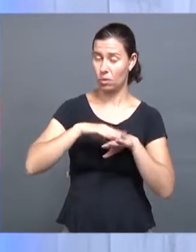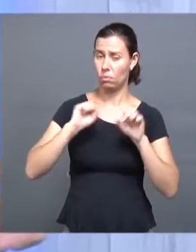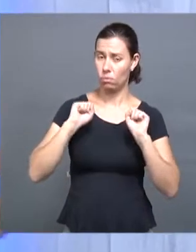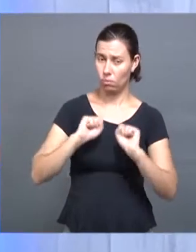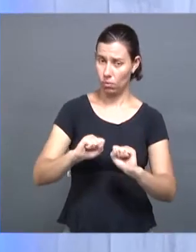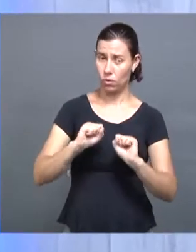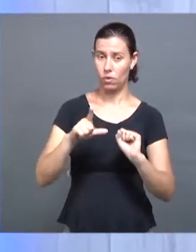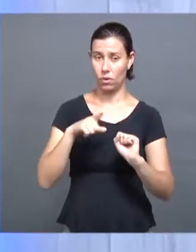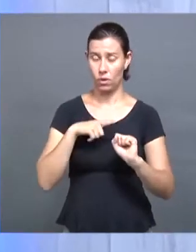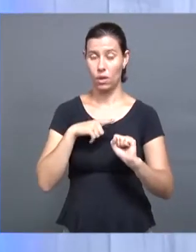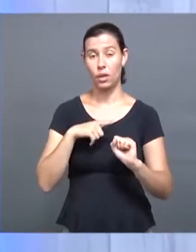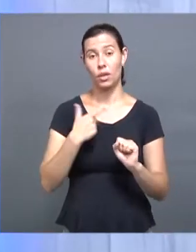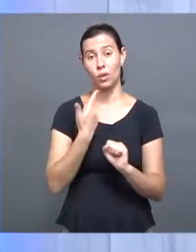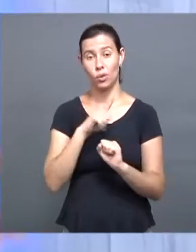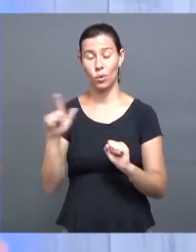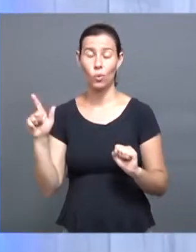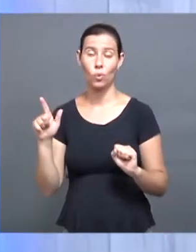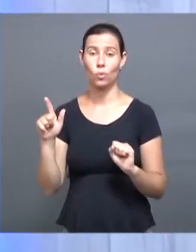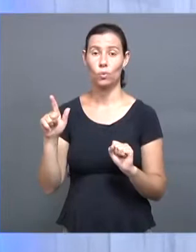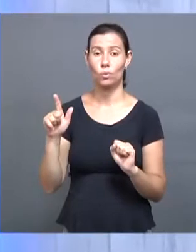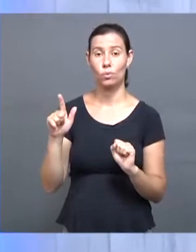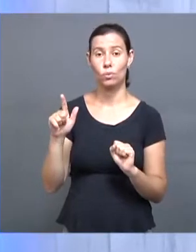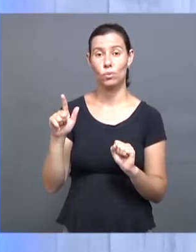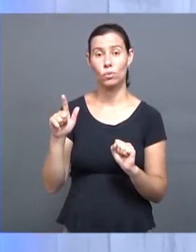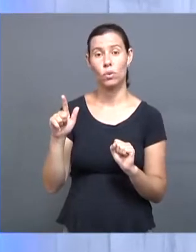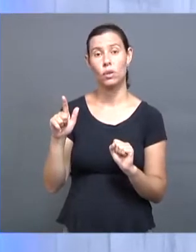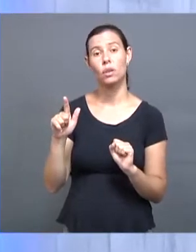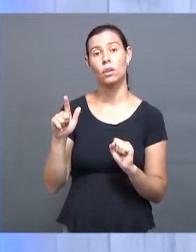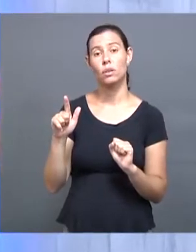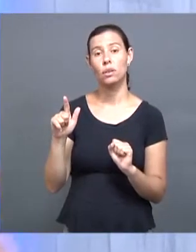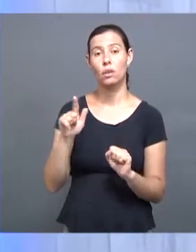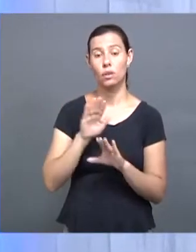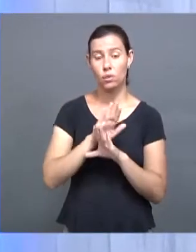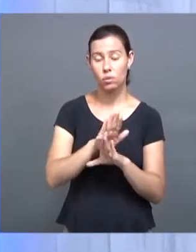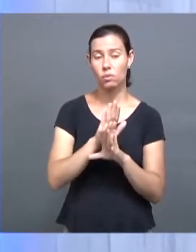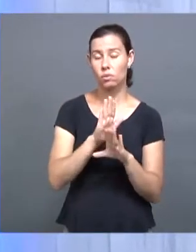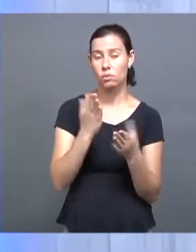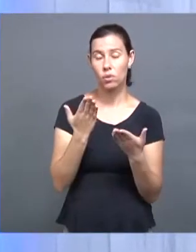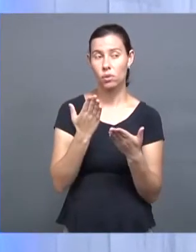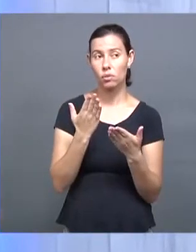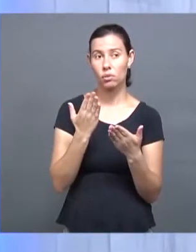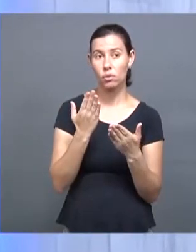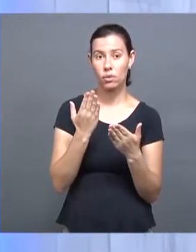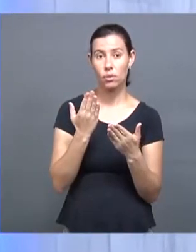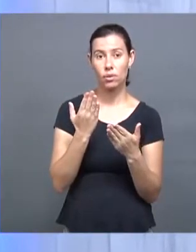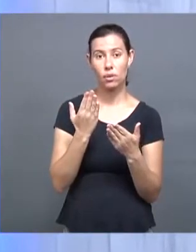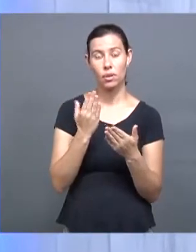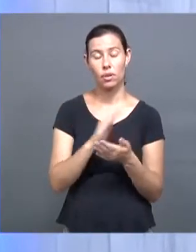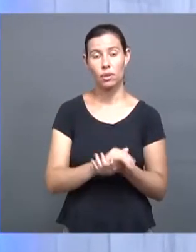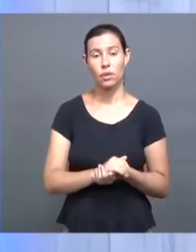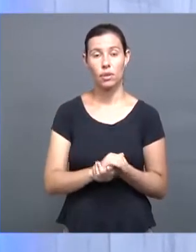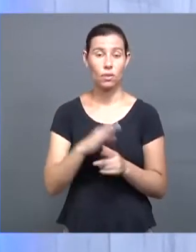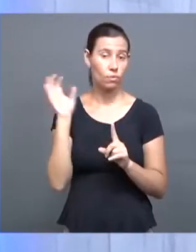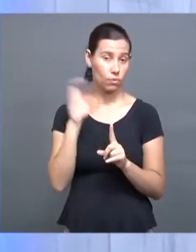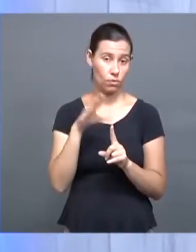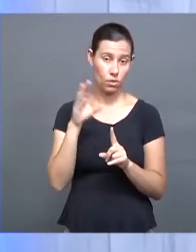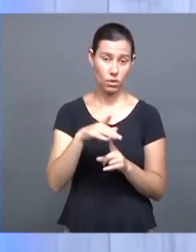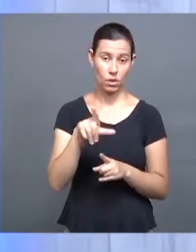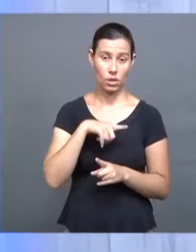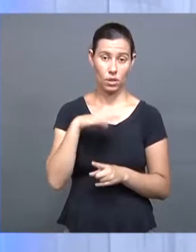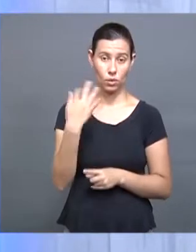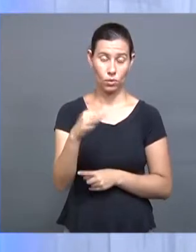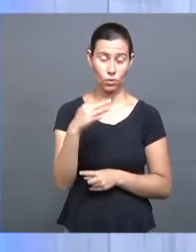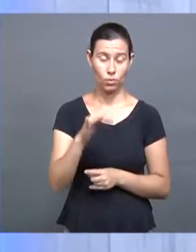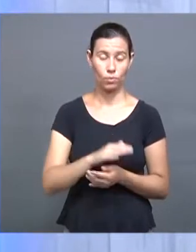tem inúmeros fatores de risco e fatores desencadeantes, né? A gente já citou aqui privação de sono, a enxaqueca é